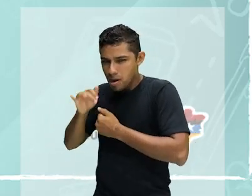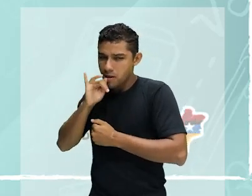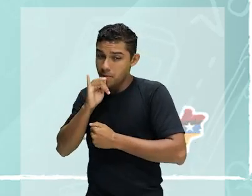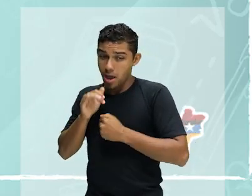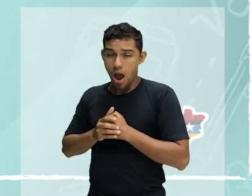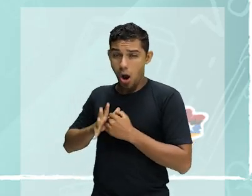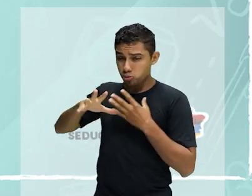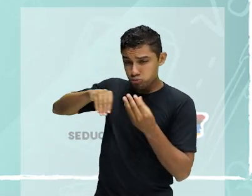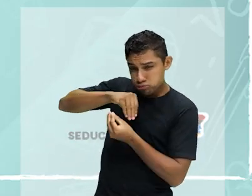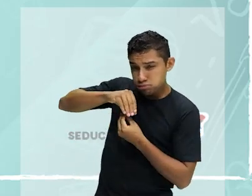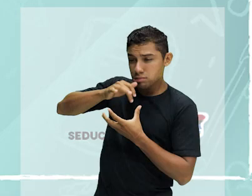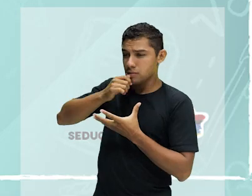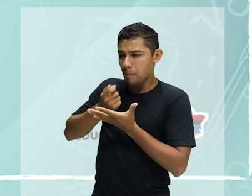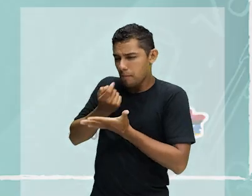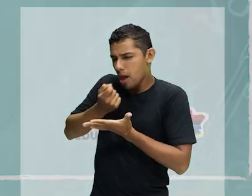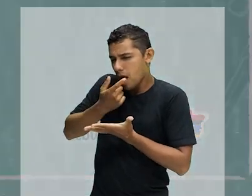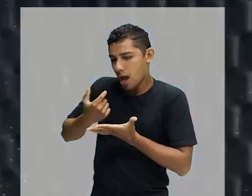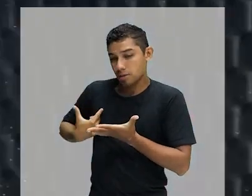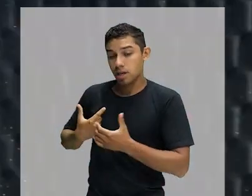urina.